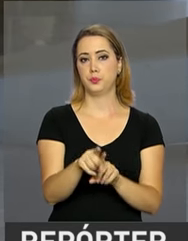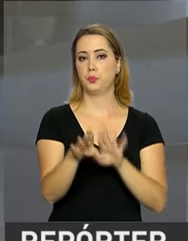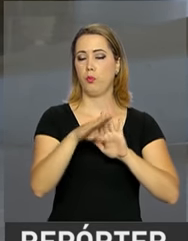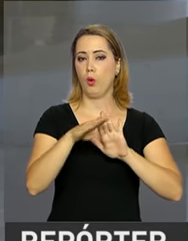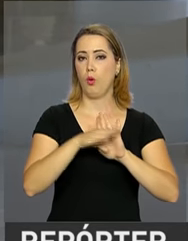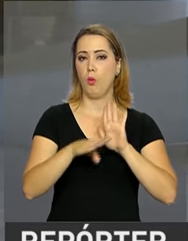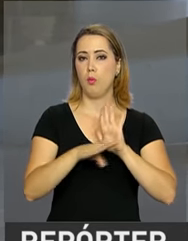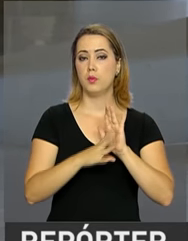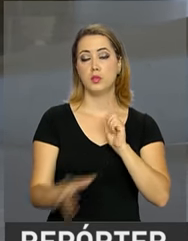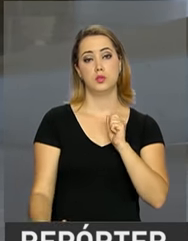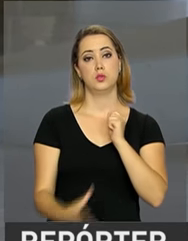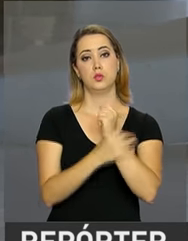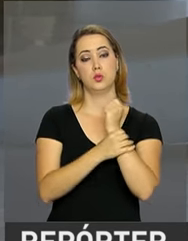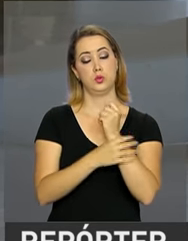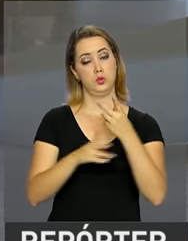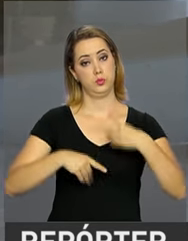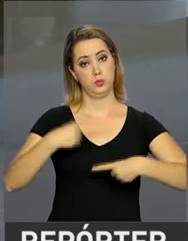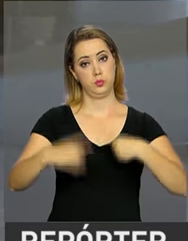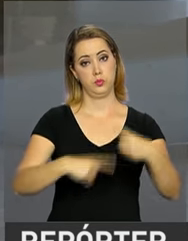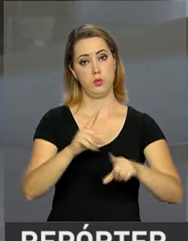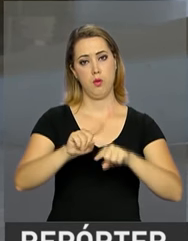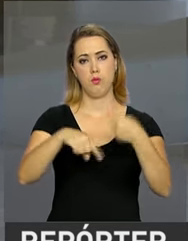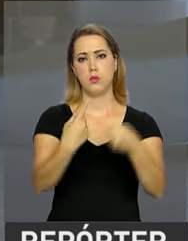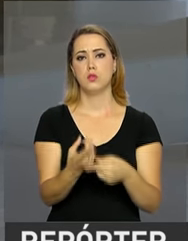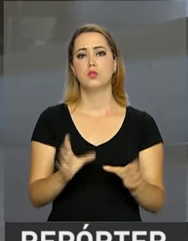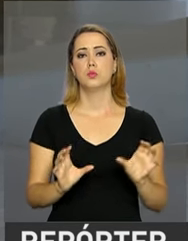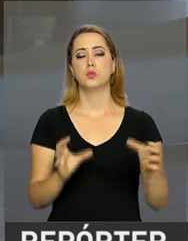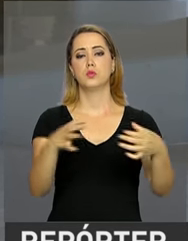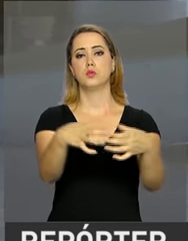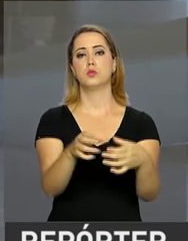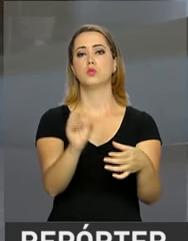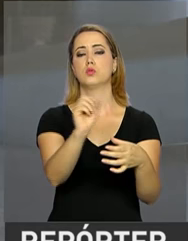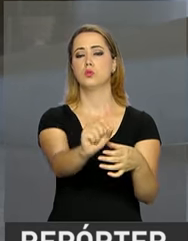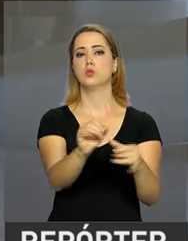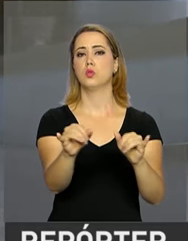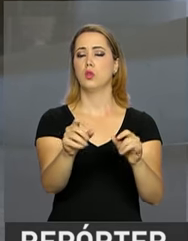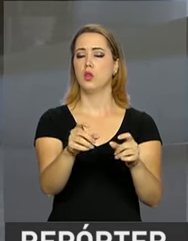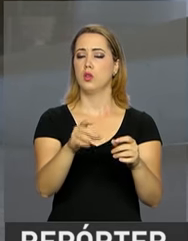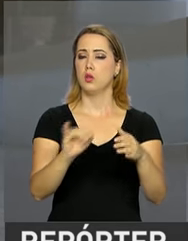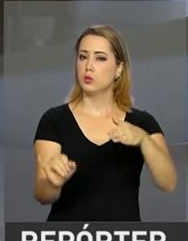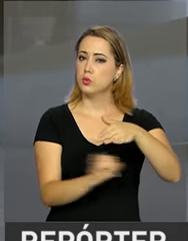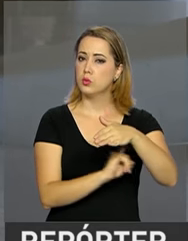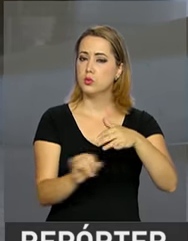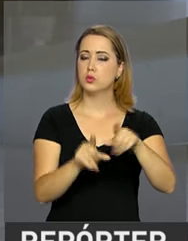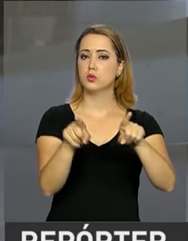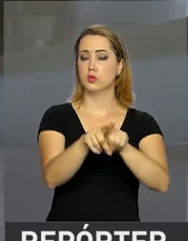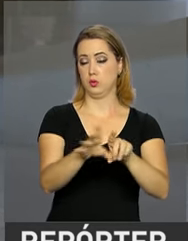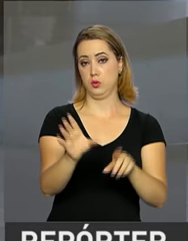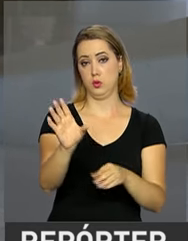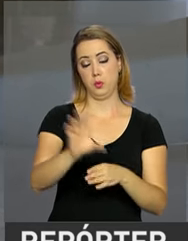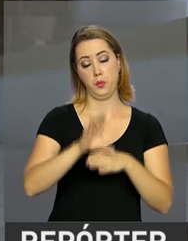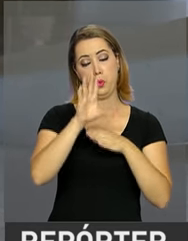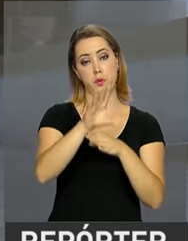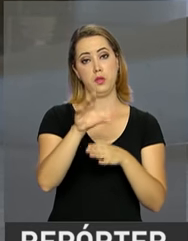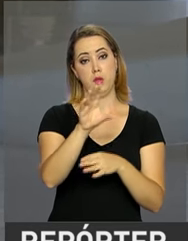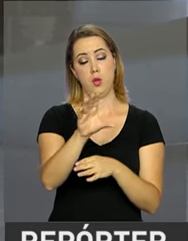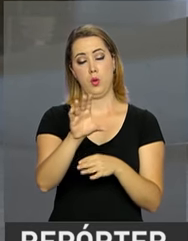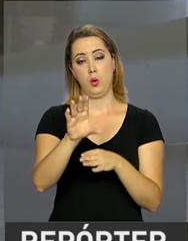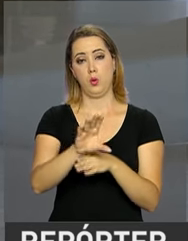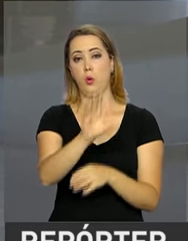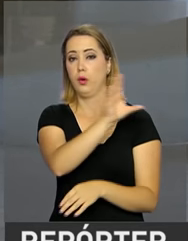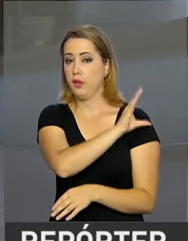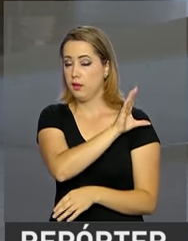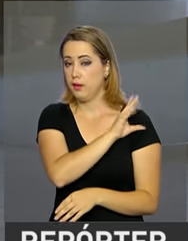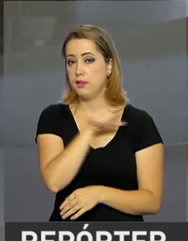apresentado depois da reunião do núcleo institucional coordenada pelo presidente Michel Temer aqui no Palácio do Planalto.